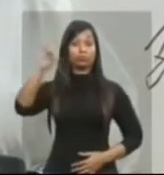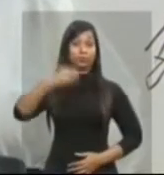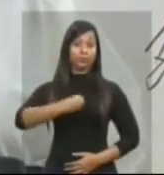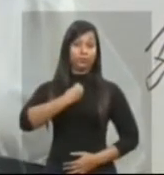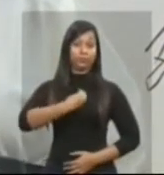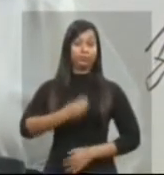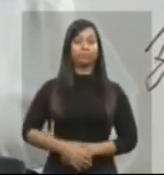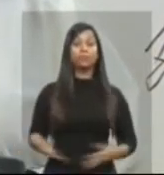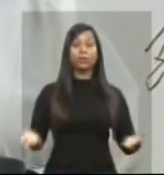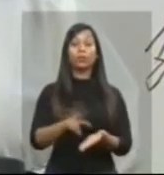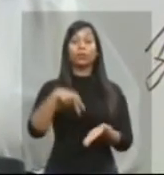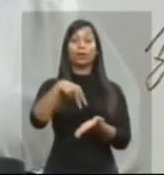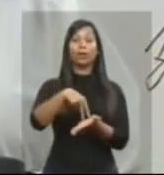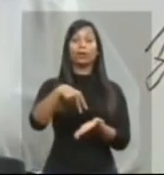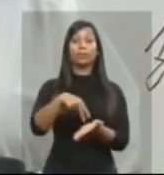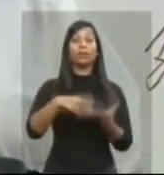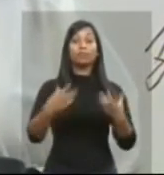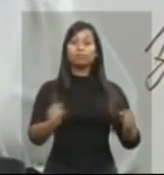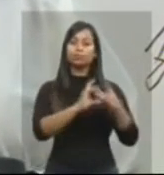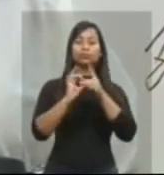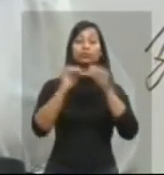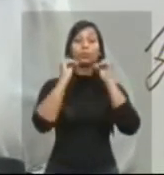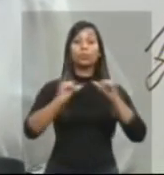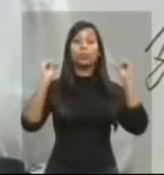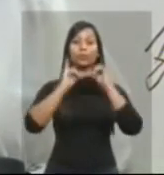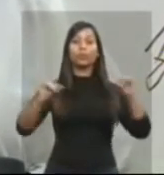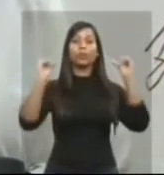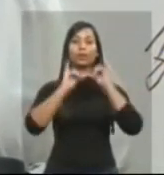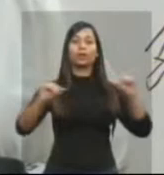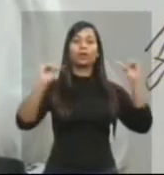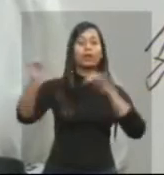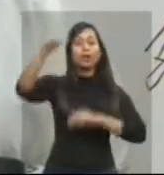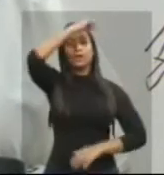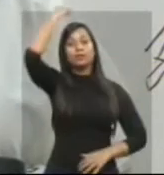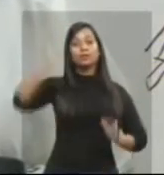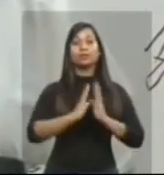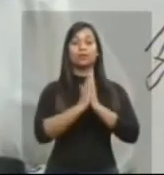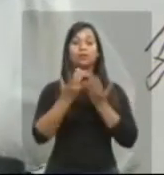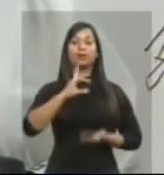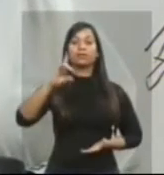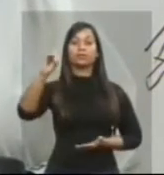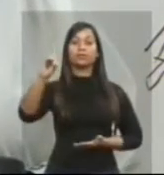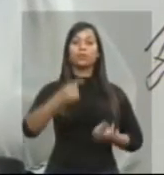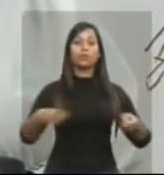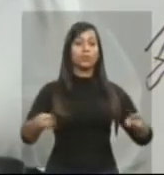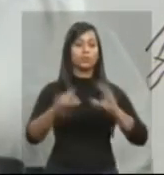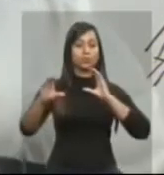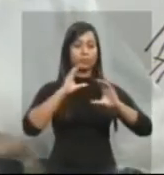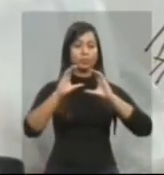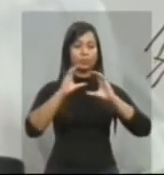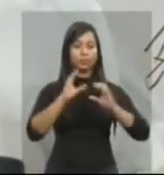vivo. Fiquemos em pé e juntos vamos aclamar a Santa Palavra de Deus,